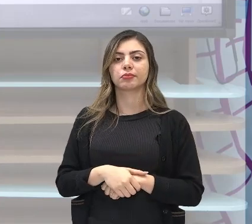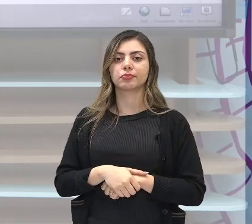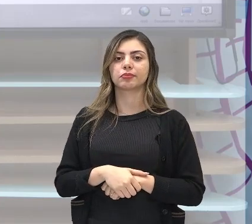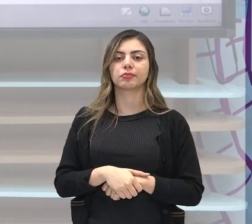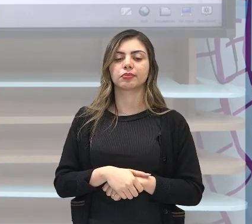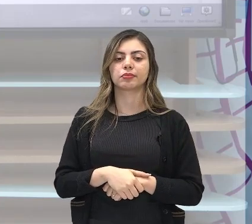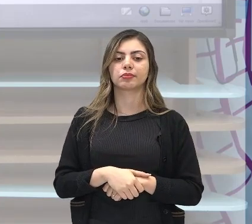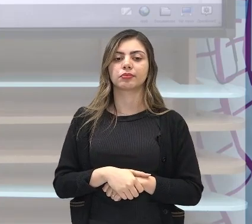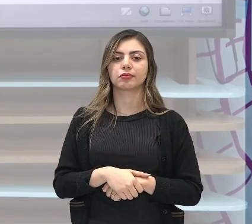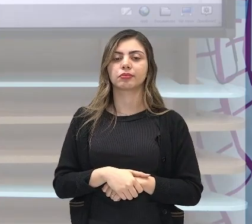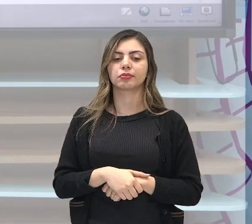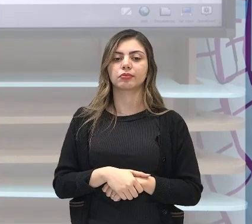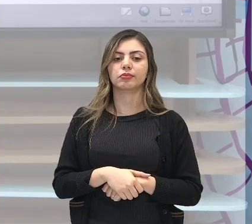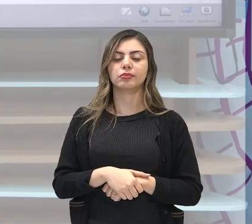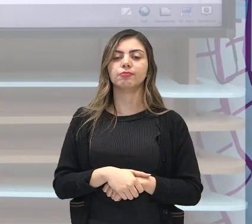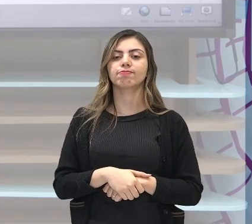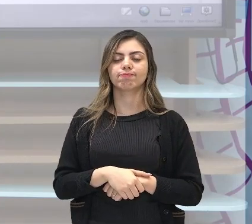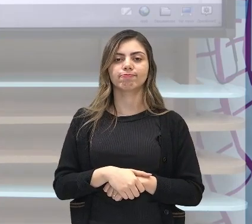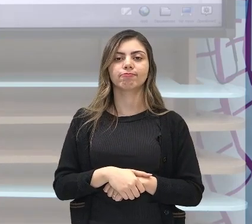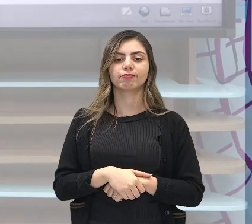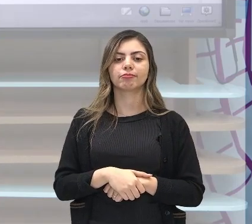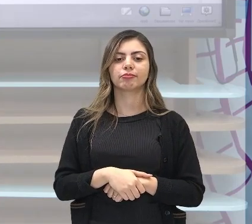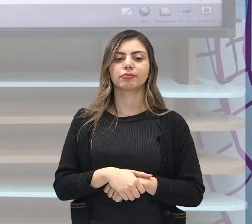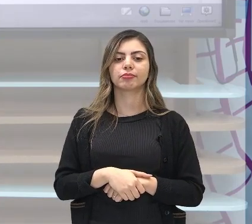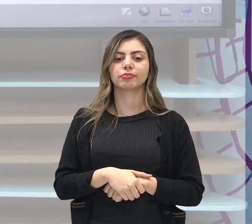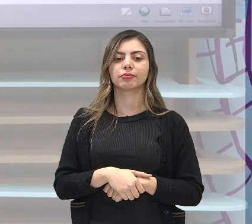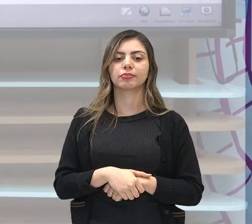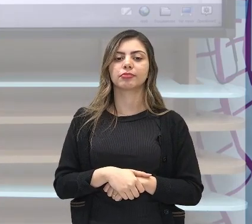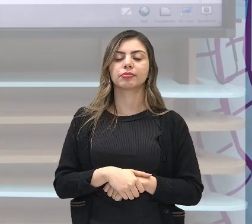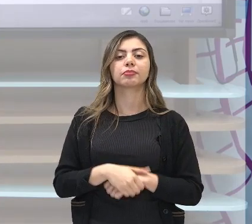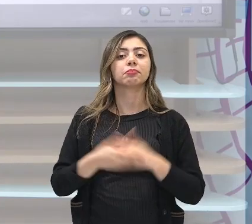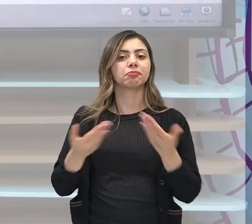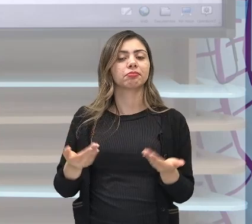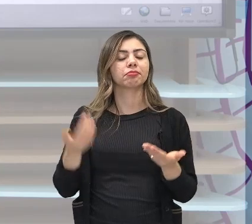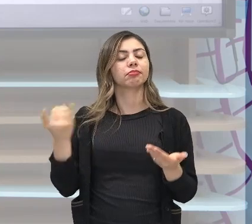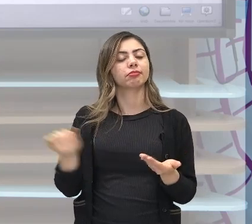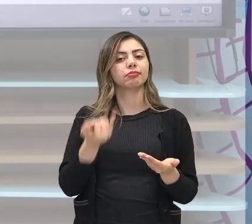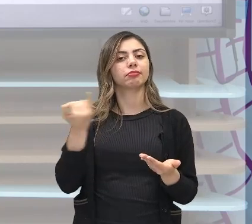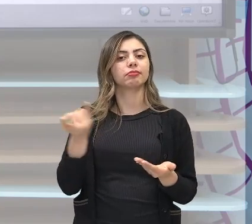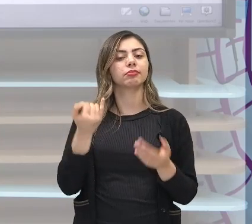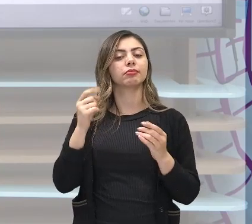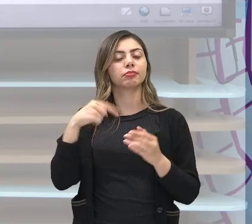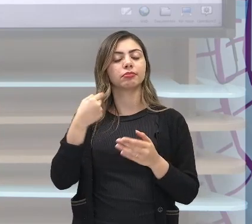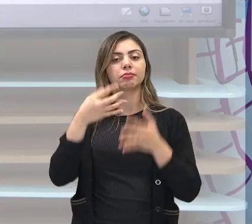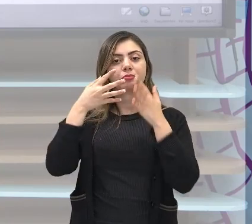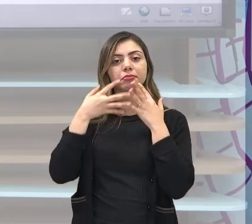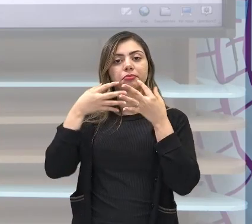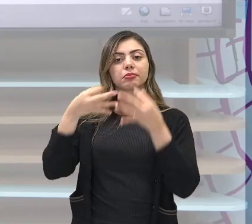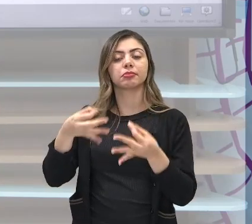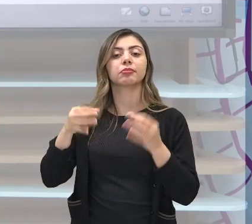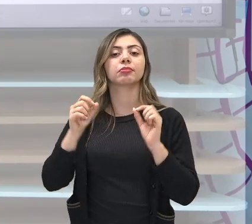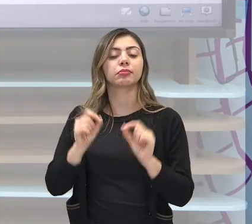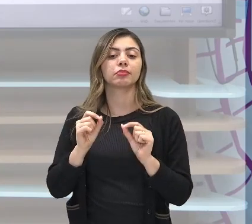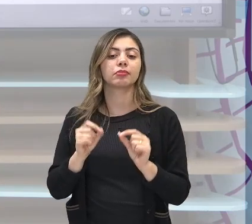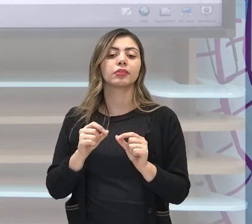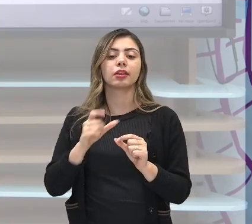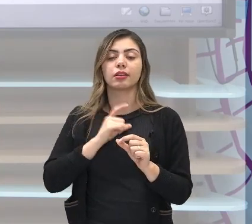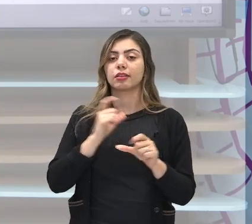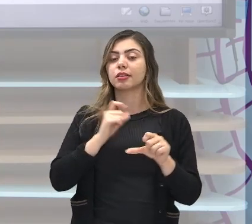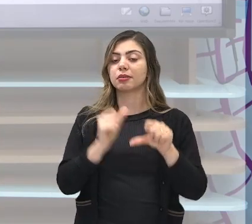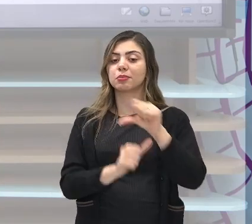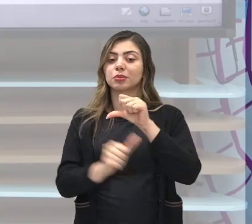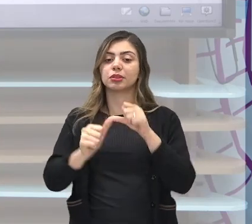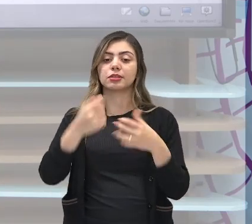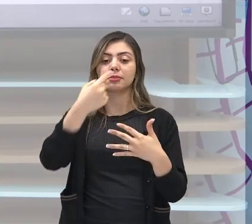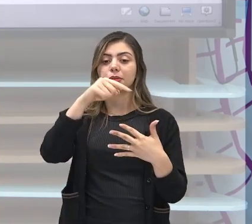estabelecidas. Bom, é importante atentarmos, né, para essas